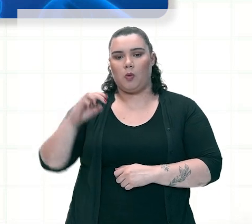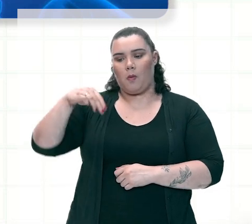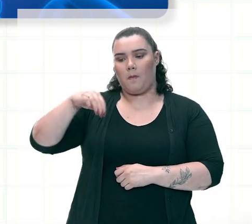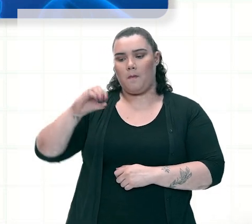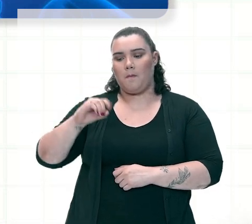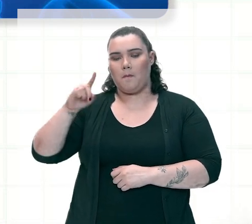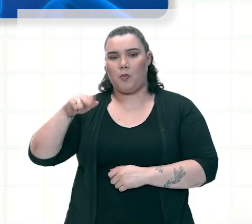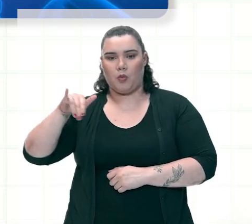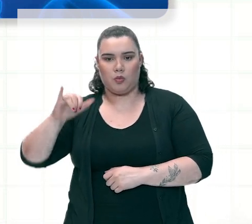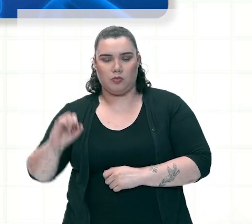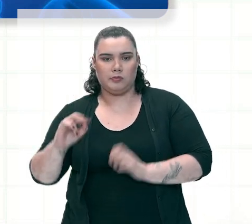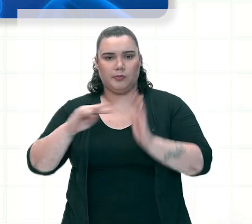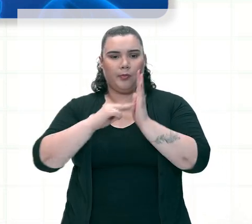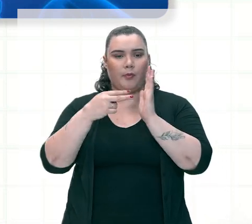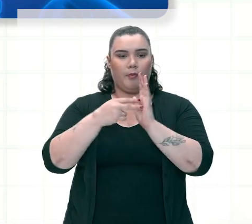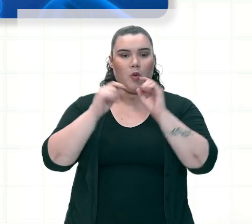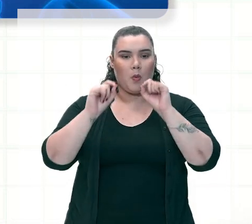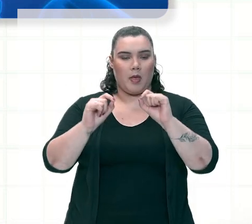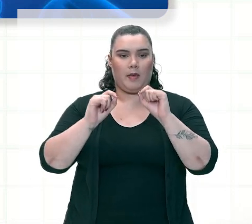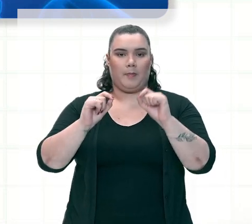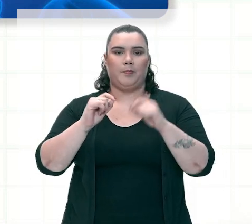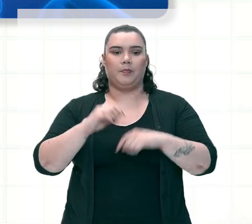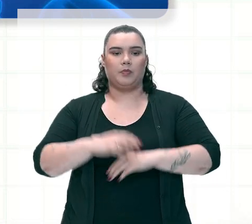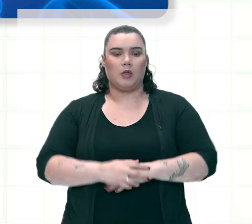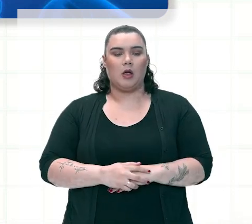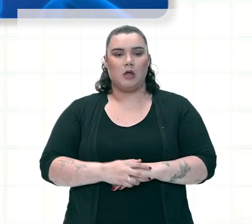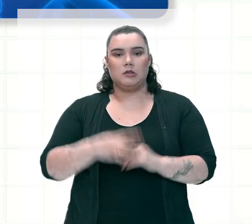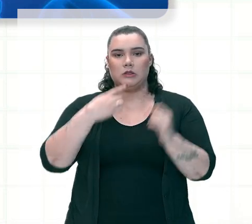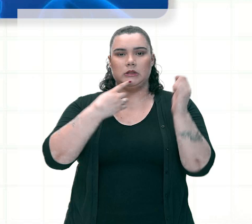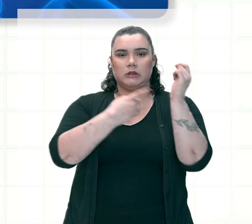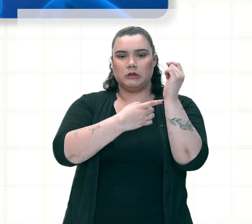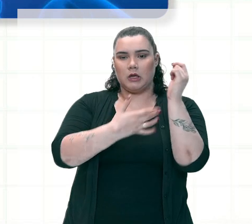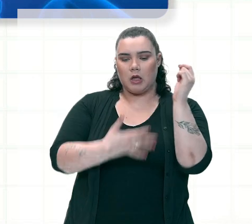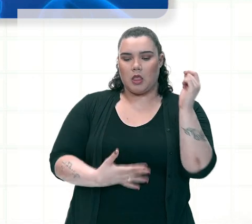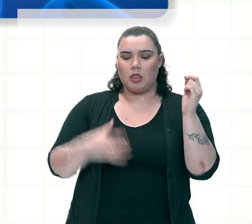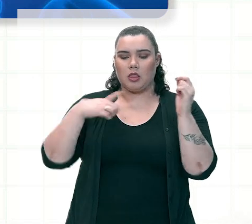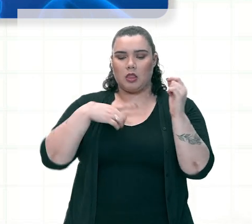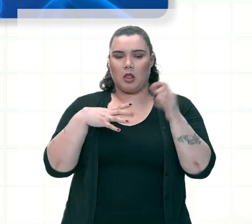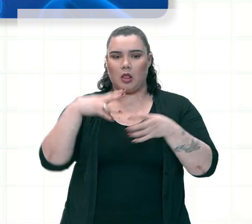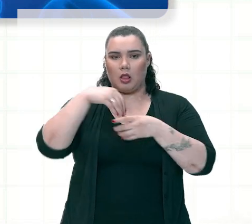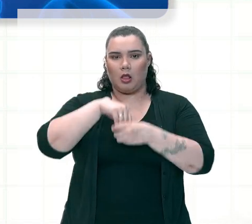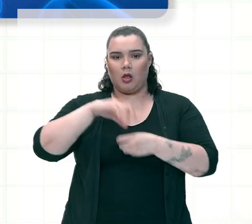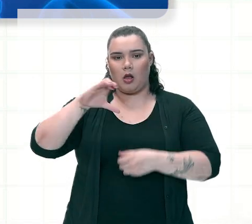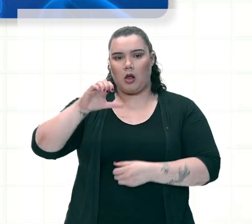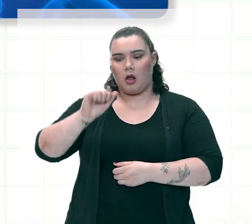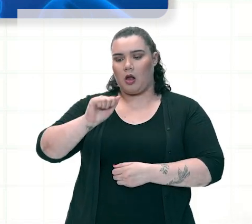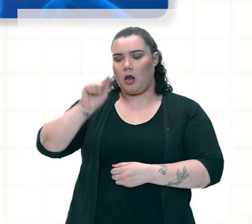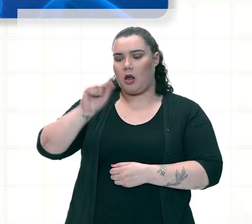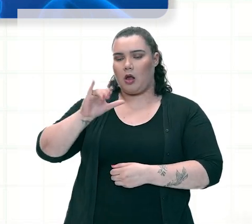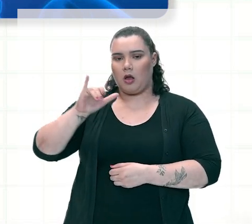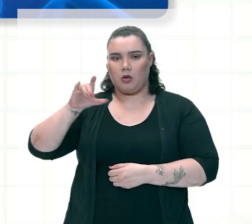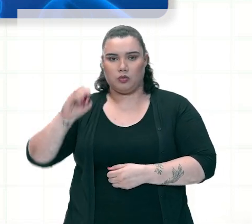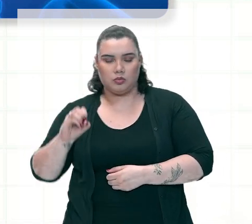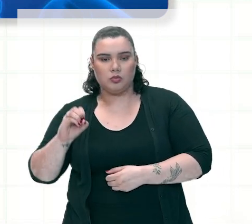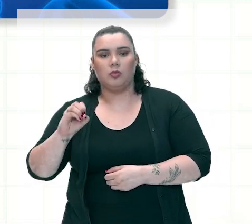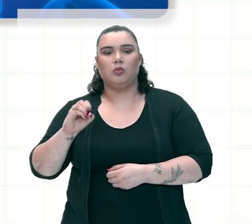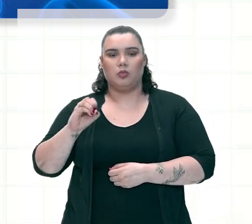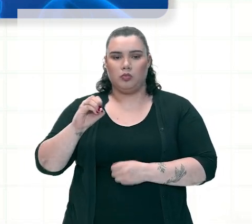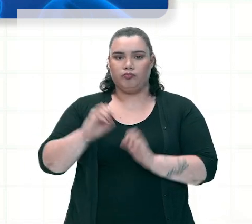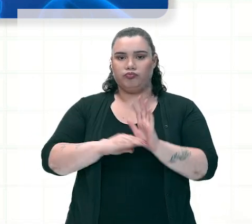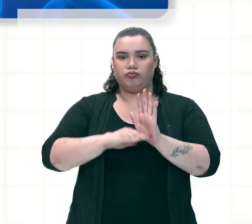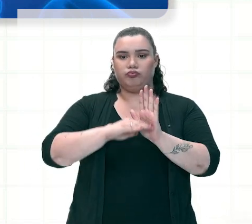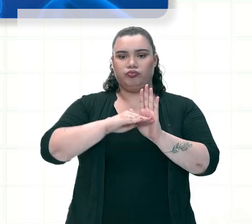elevem no sangue. Então olha aí, nós temos aí na nossa imagem as paratireoides, né, são essas menores aqui que